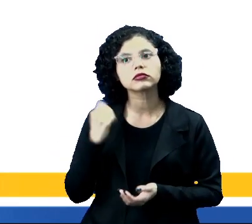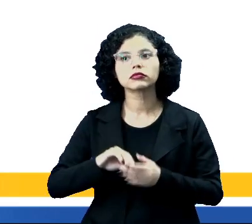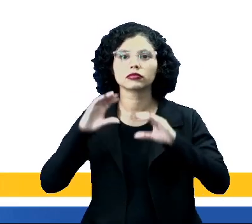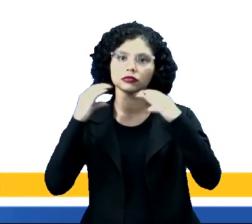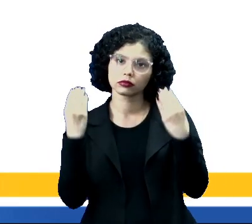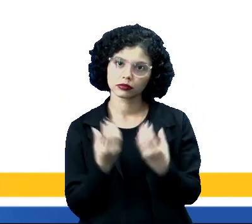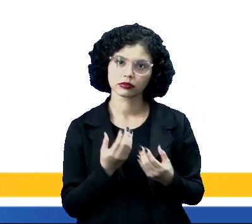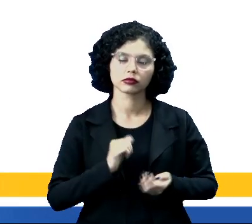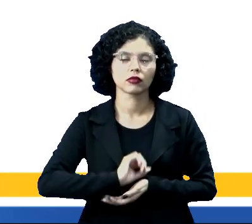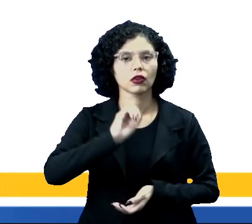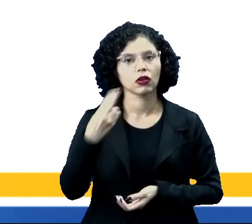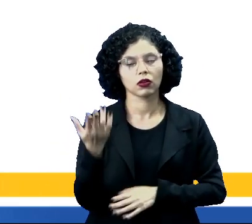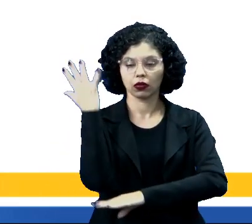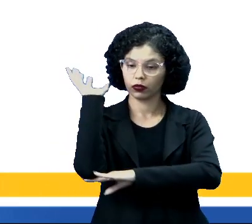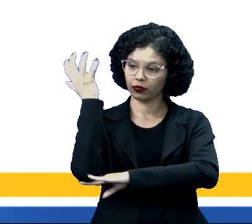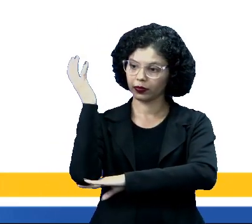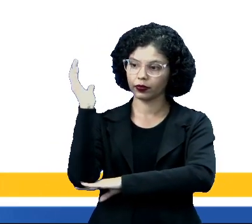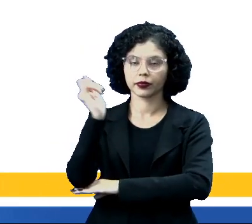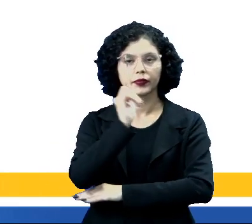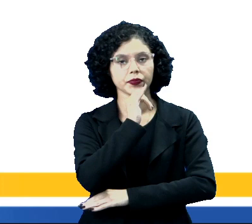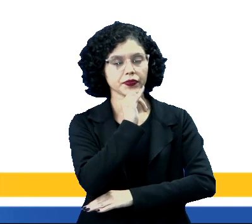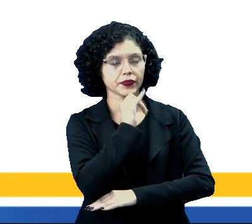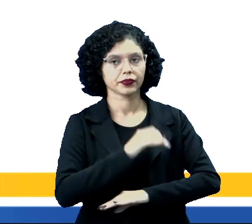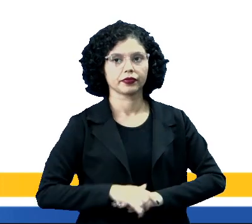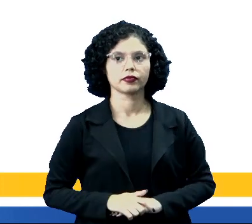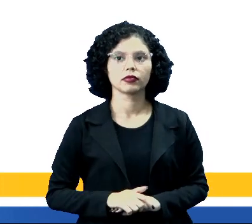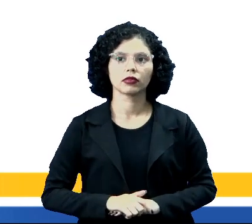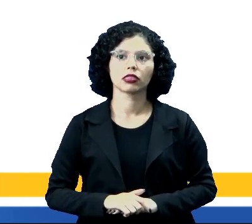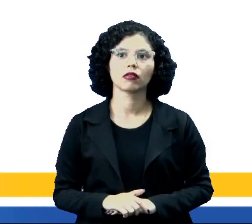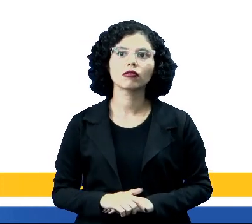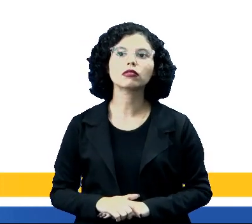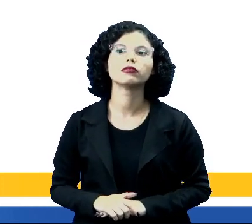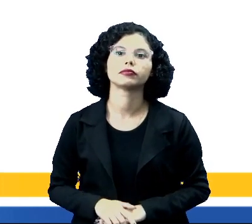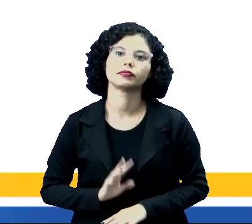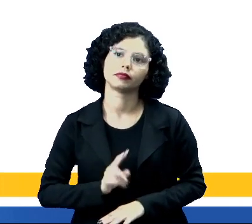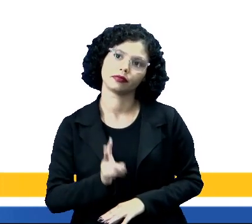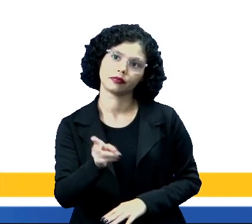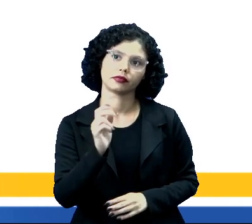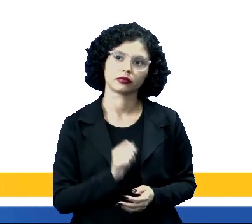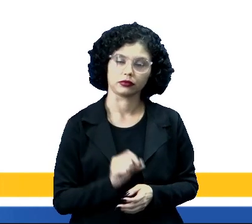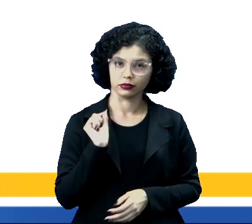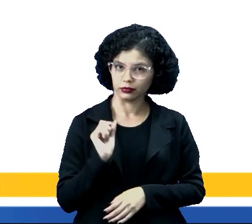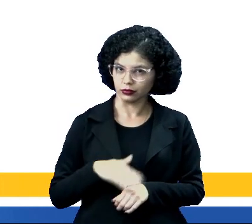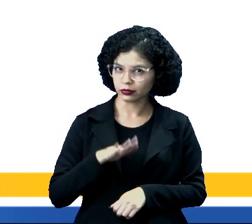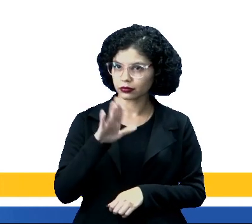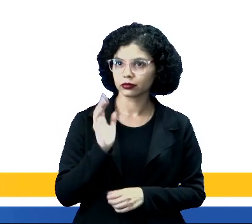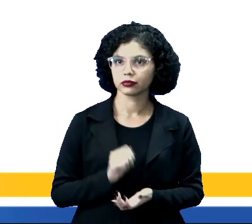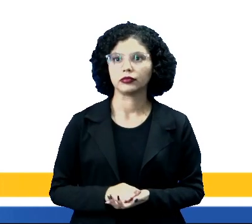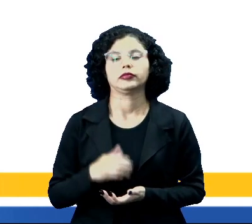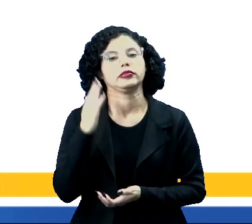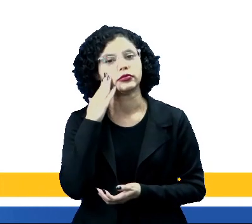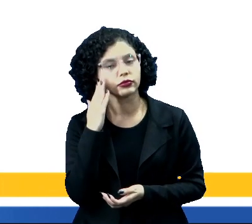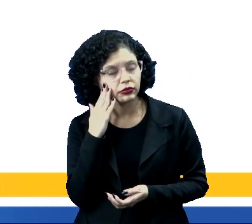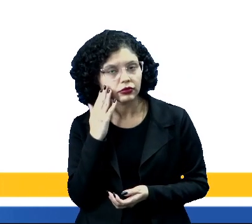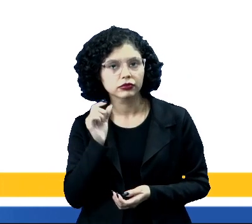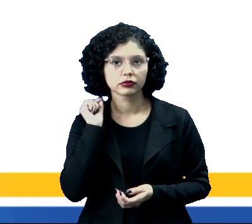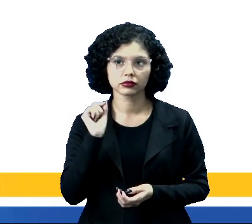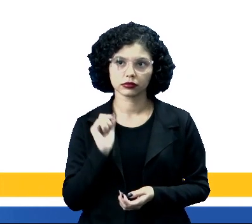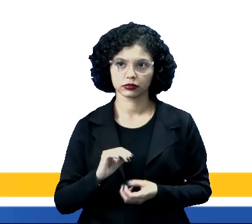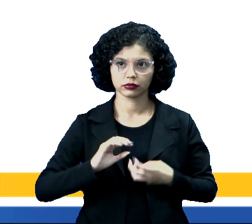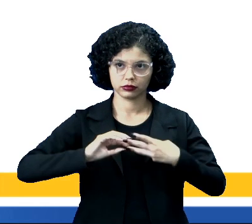ser humano ou de uma planta, por exemplo. E aí, para a gente continuar, o que mais que a gente tem que entender quando fala